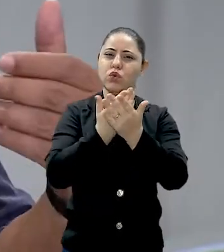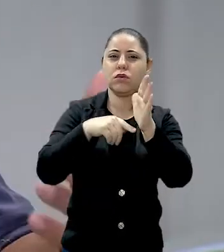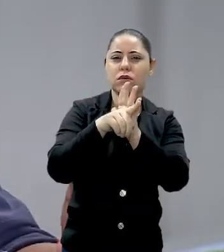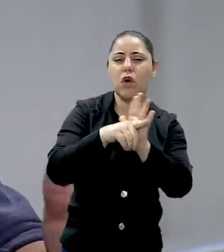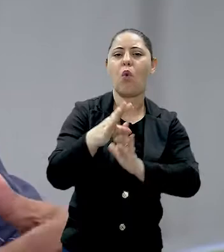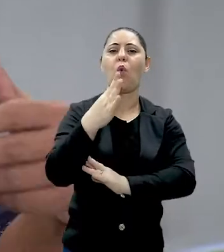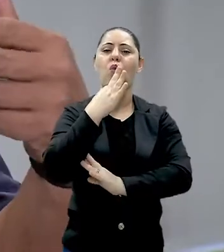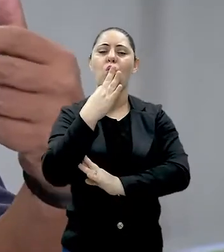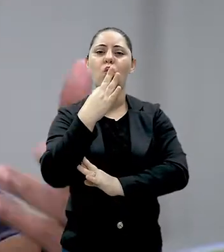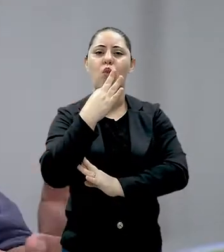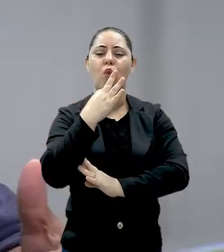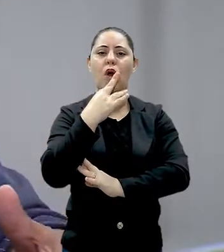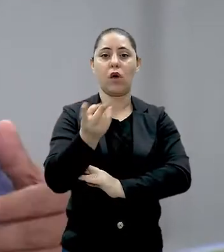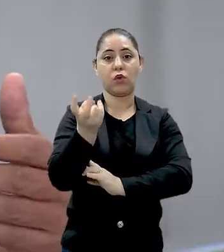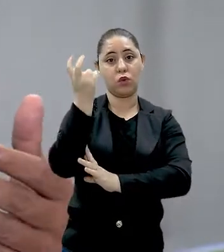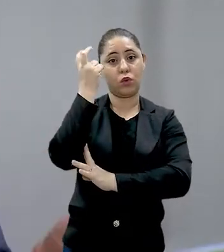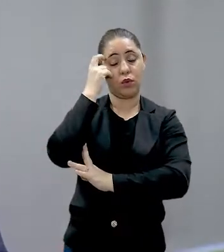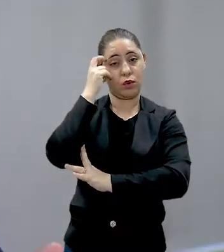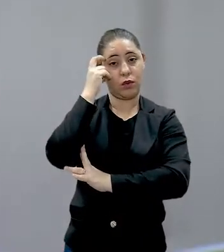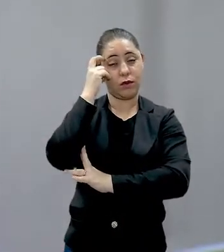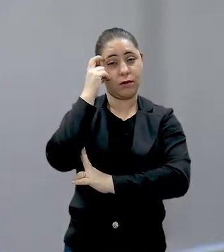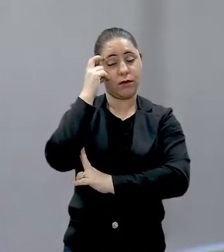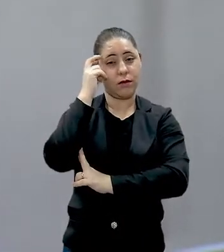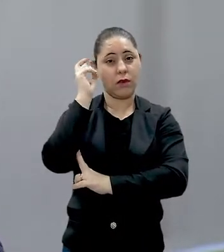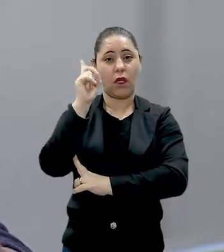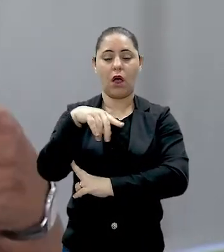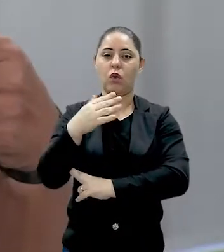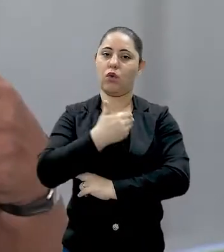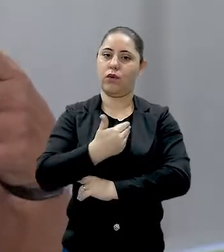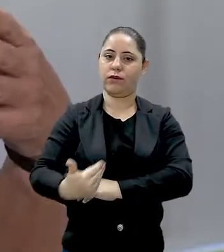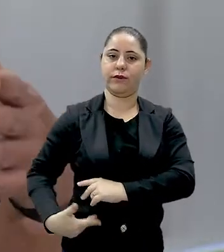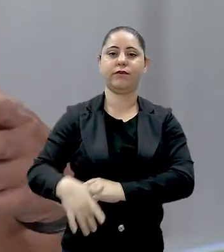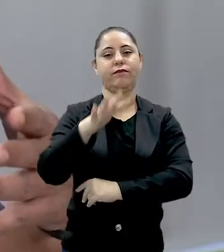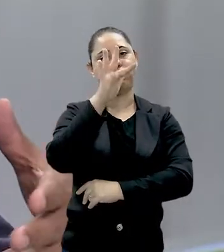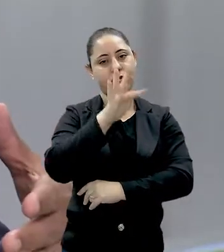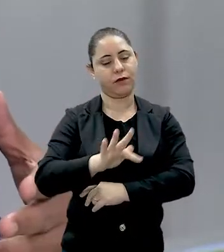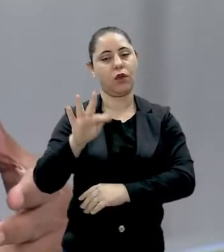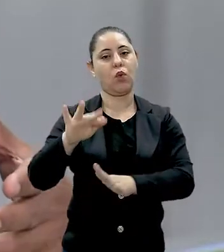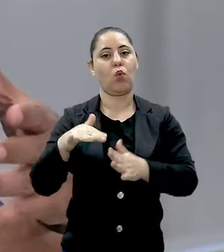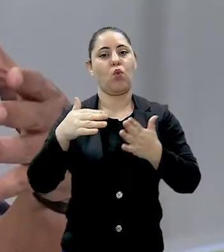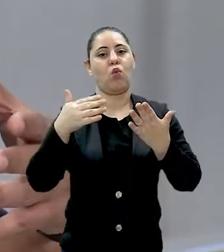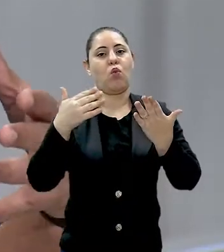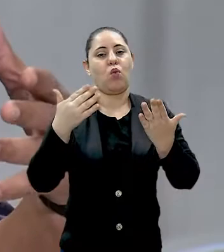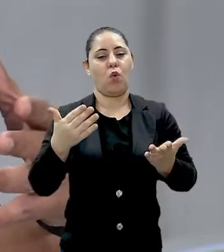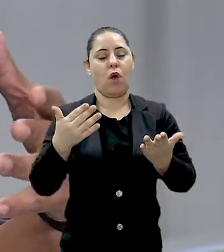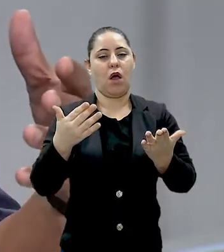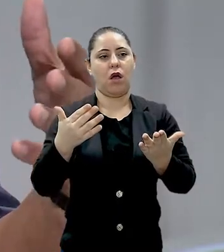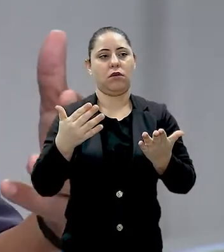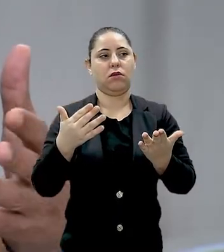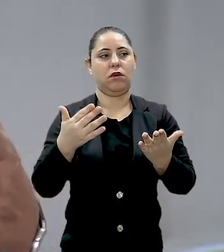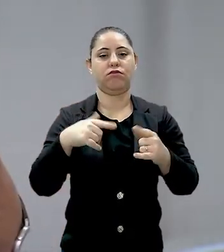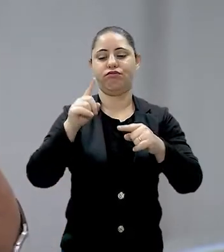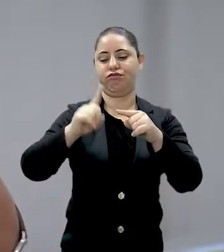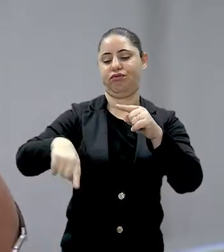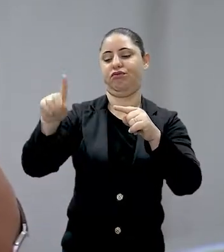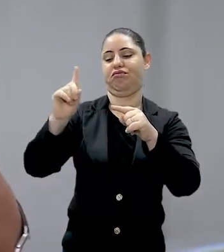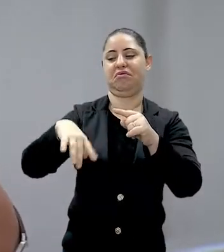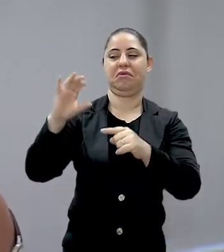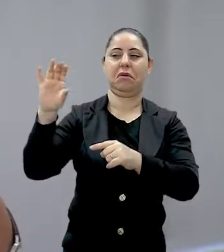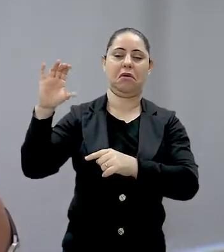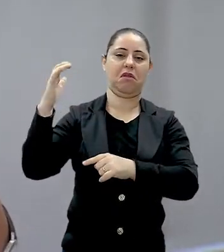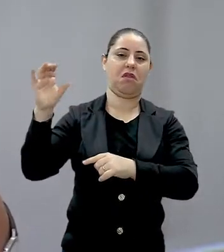foi os estudos, foi o conhecimento, foi a cultura. Então, o governo federal, quando nega a cultura,